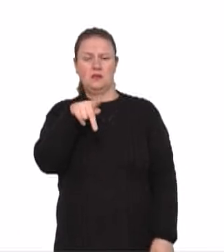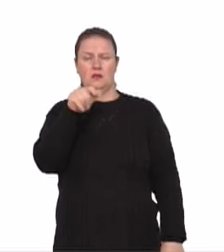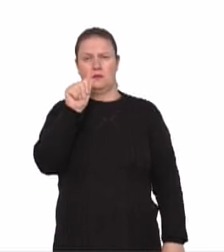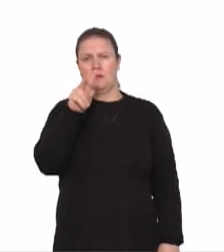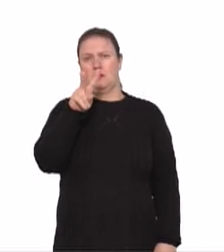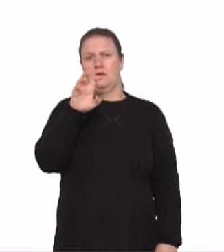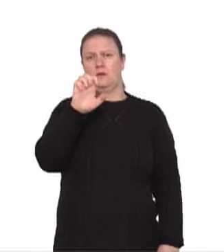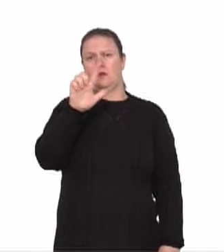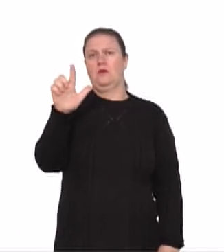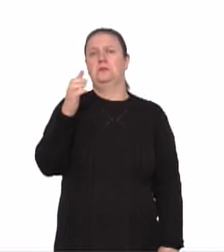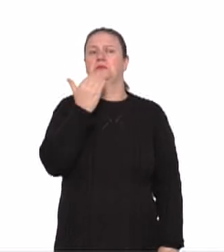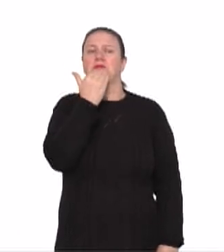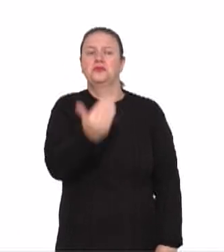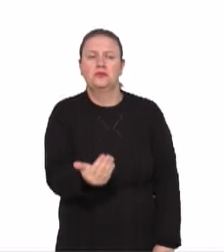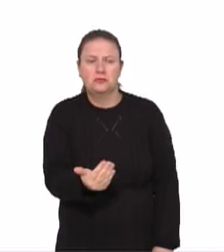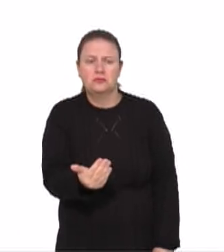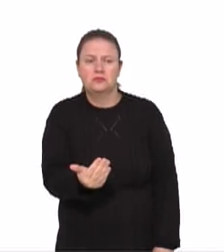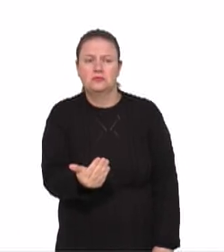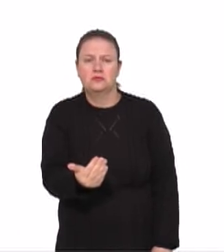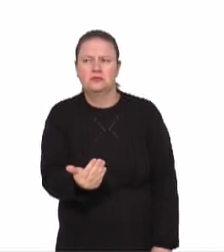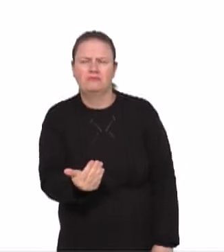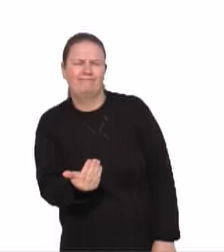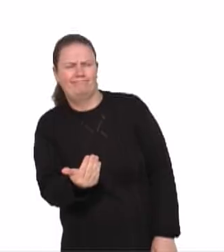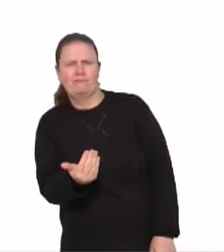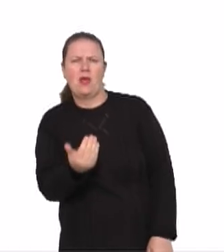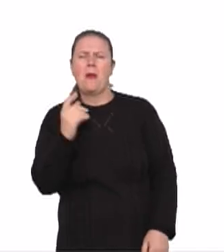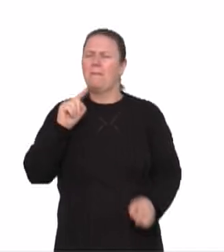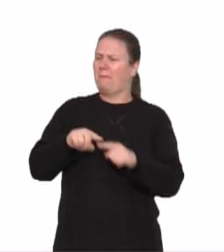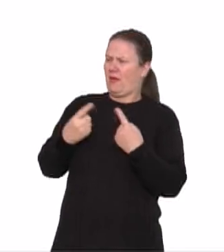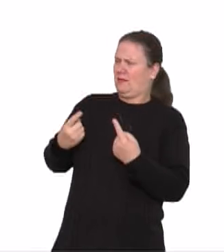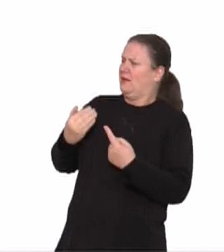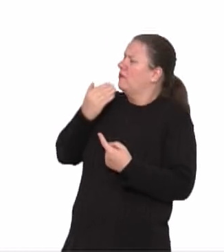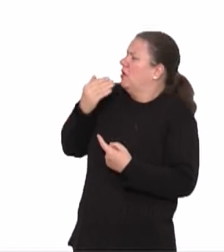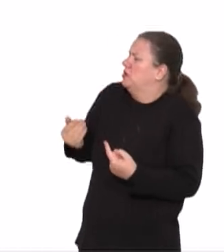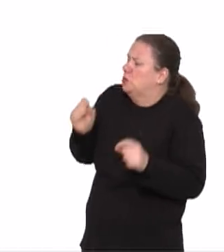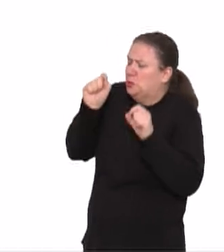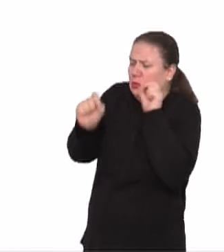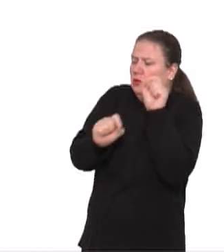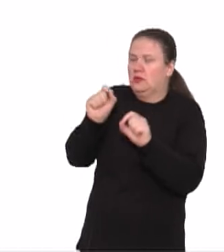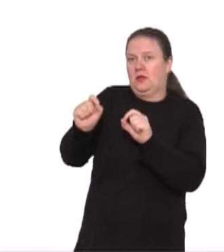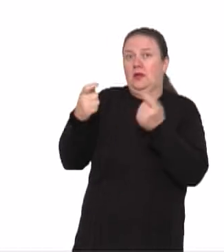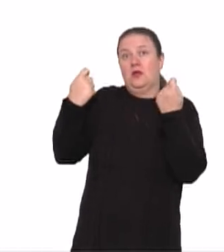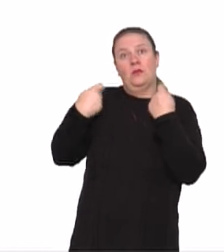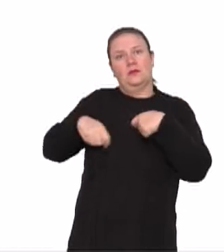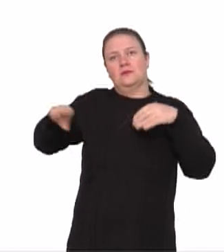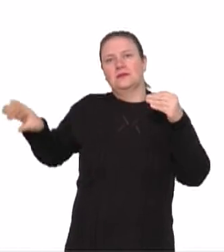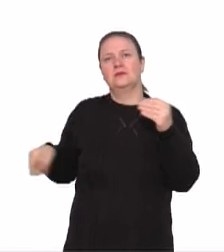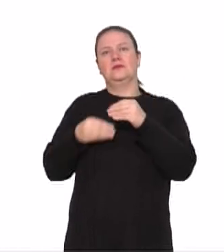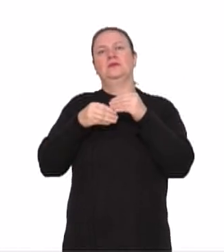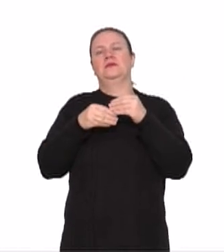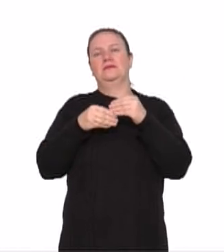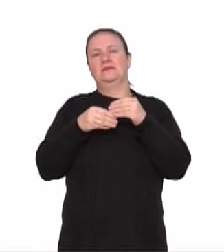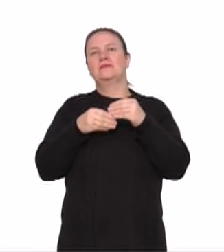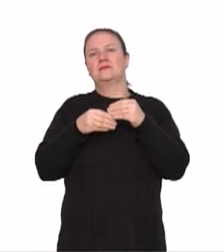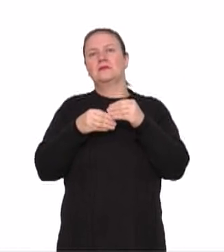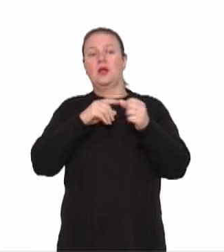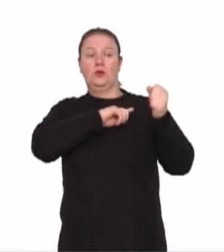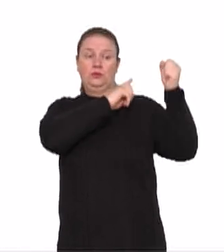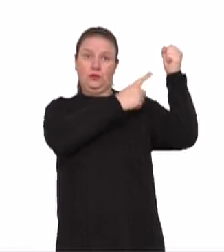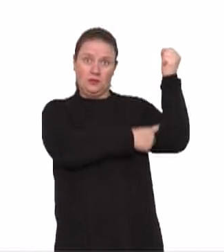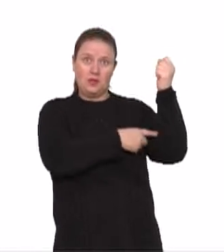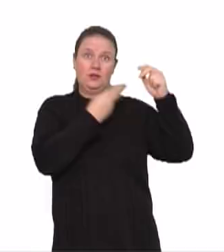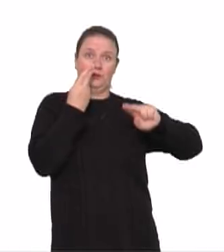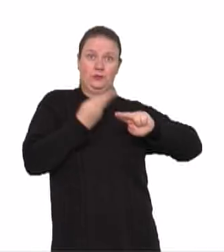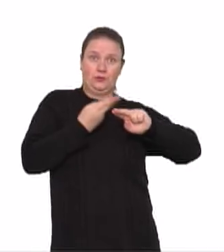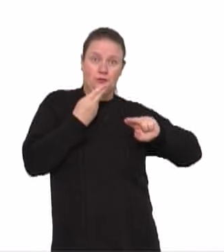solicitou, alguém vai perguntar, solicitou o quê? Eu preciso de um complemento. Aí solicitou às autoridades que